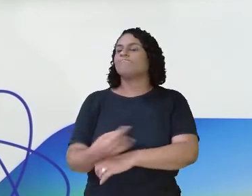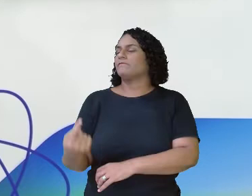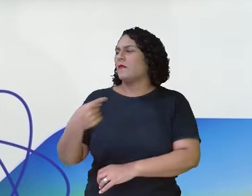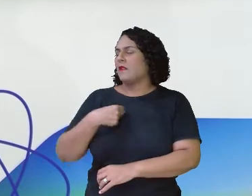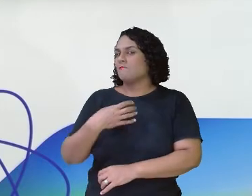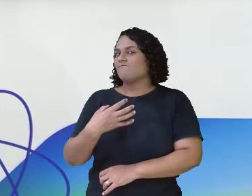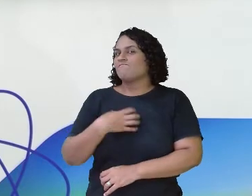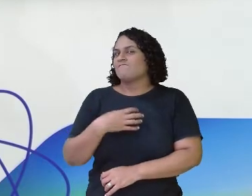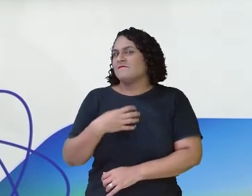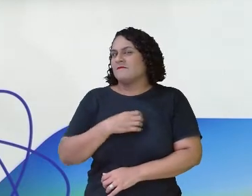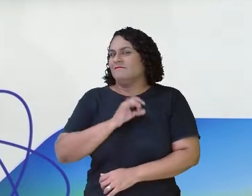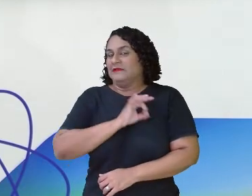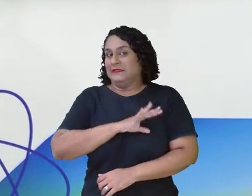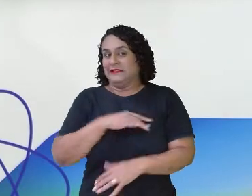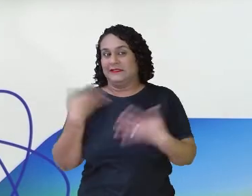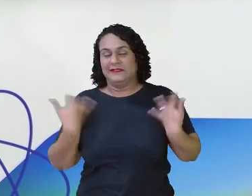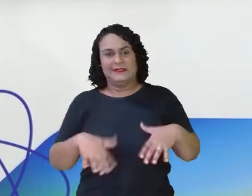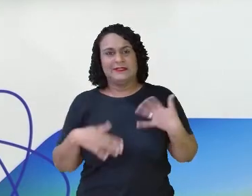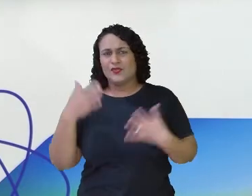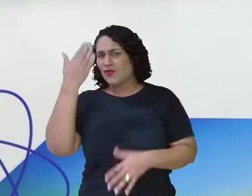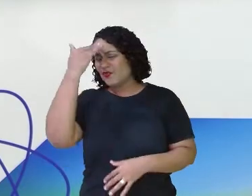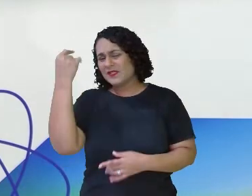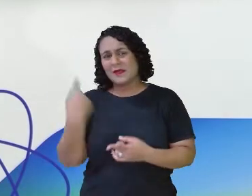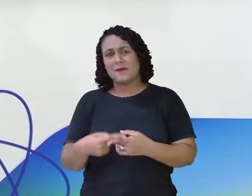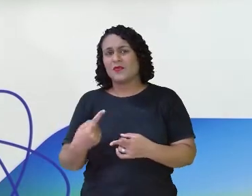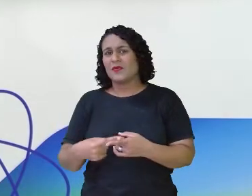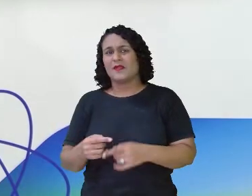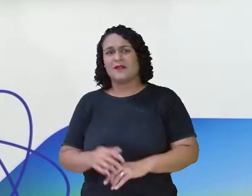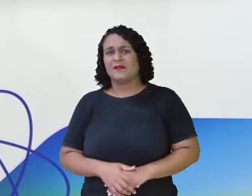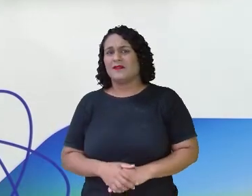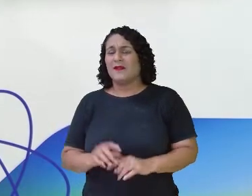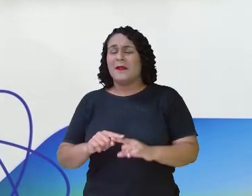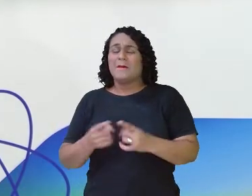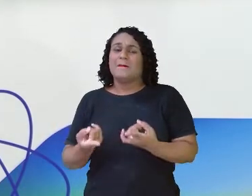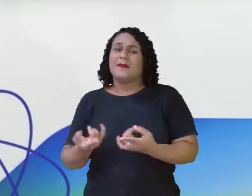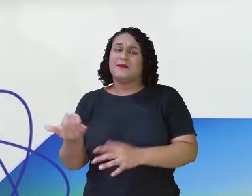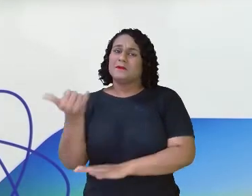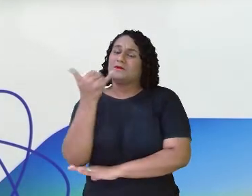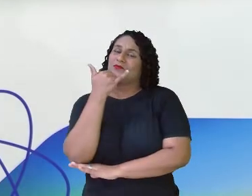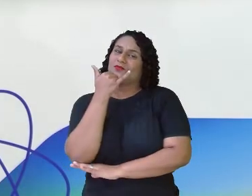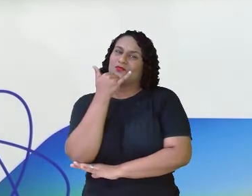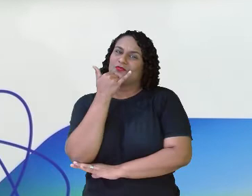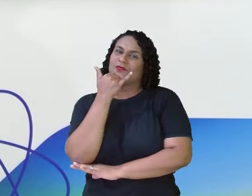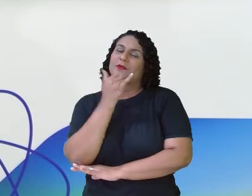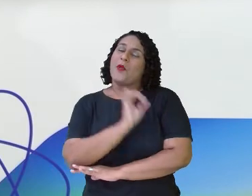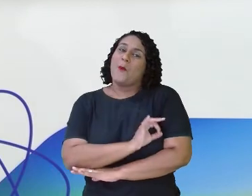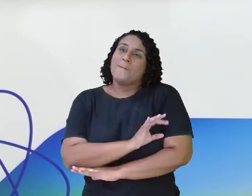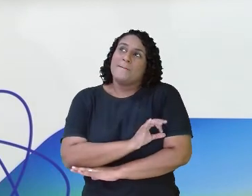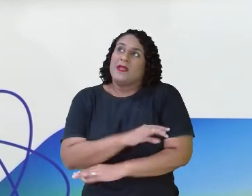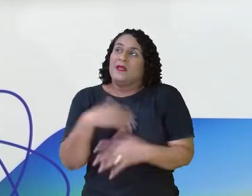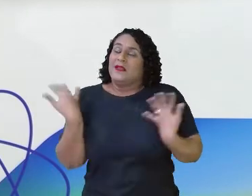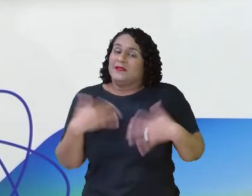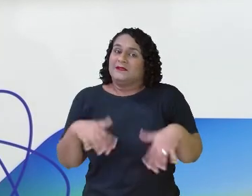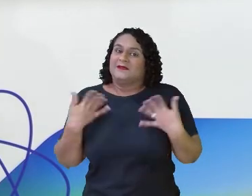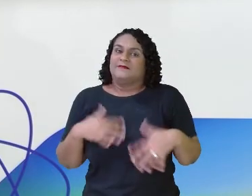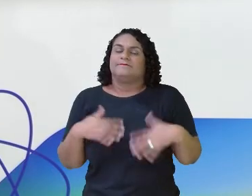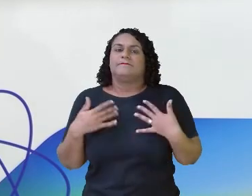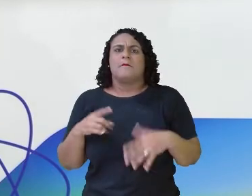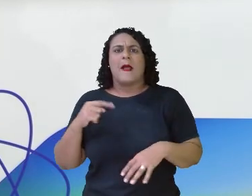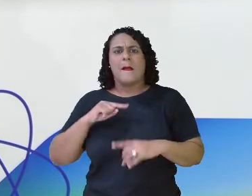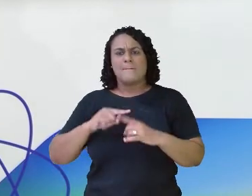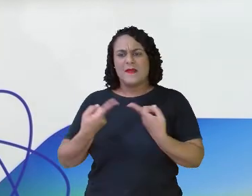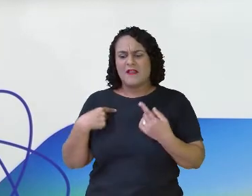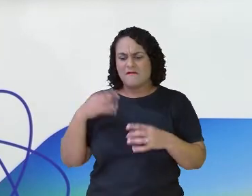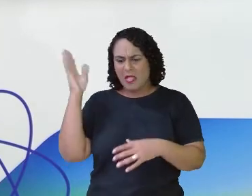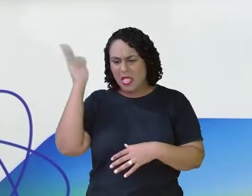falar para vocês, só não sei por quê. Porque eu sei que ele não me faz mal, mas eu tenho, gente. Então, me perdoem aí, mas não é porque eu tenho medo que eu vou fazer maldade